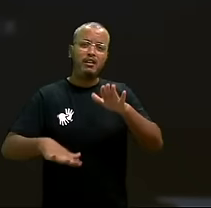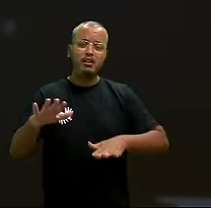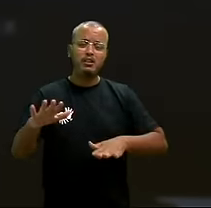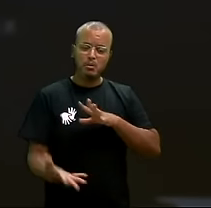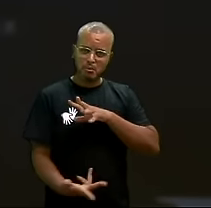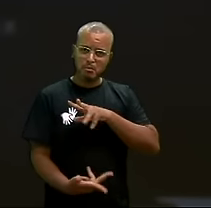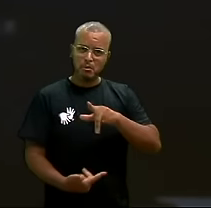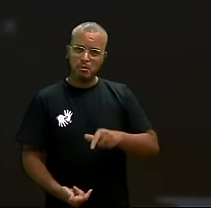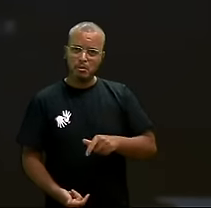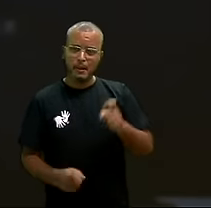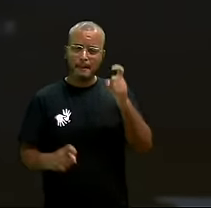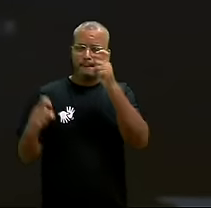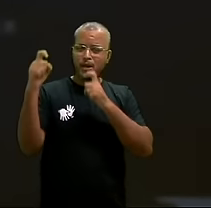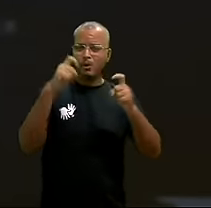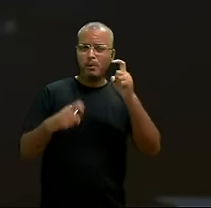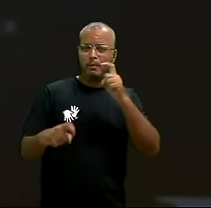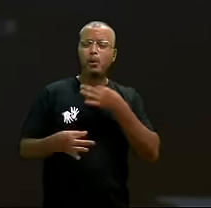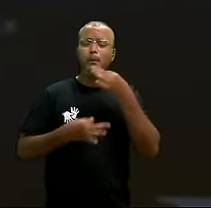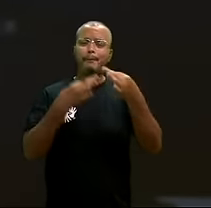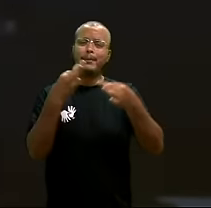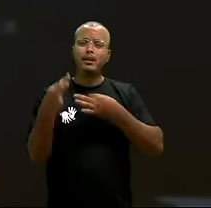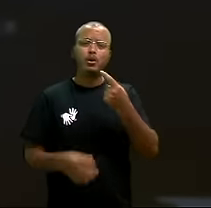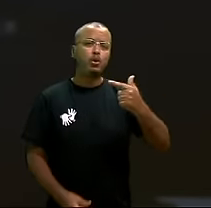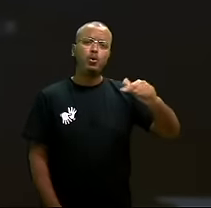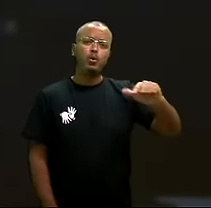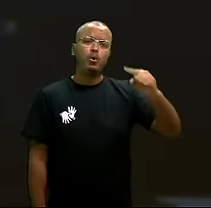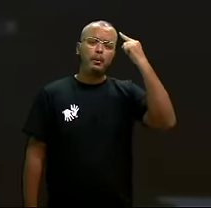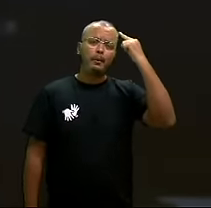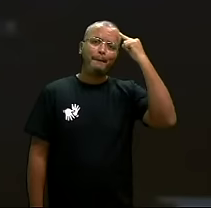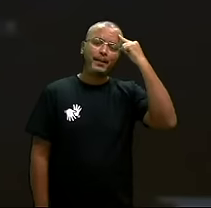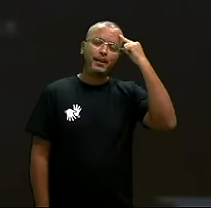A gente vai ter que precisar de coragem para recomeçar.